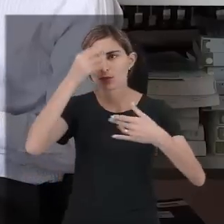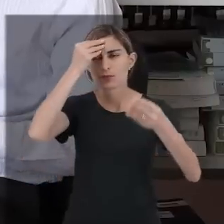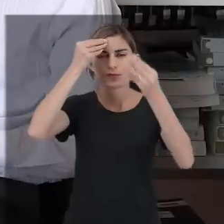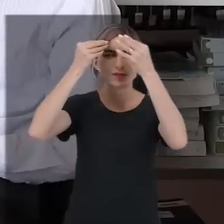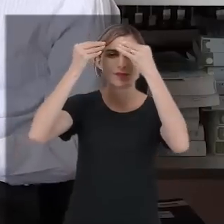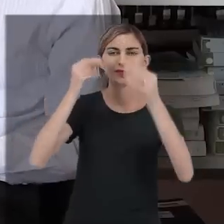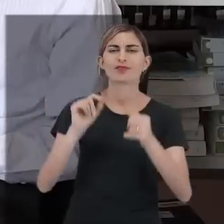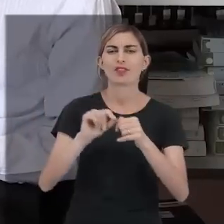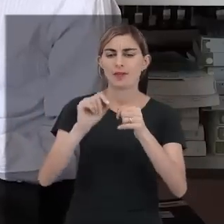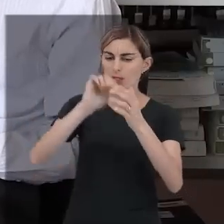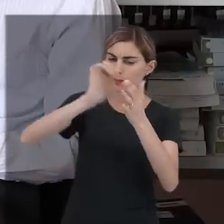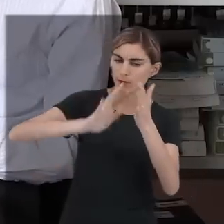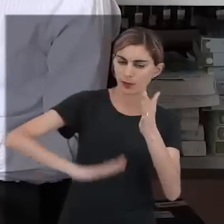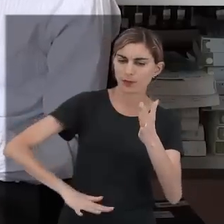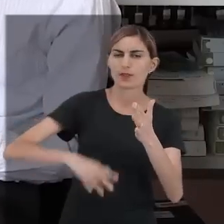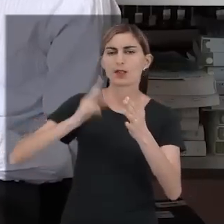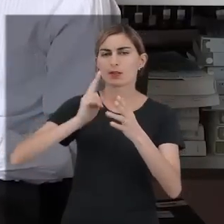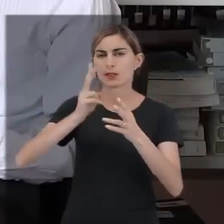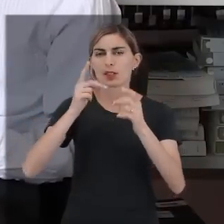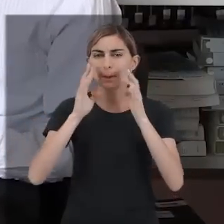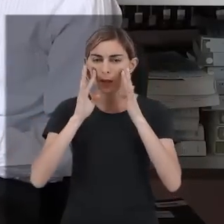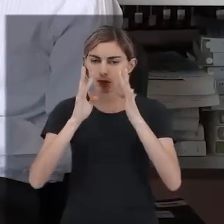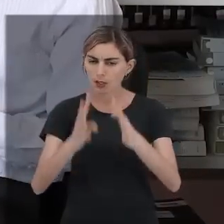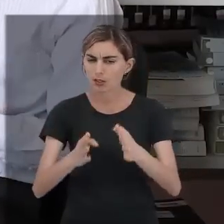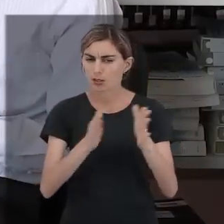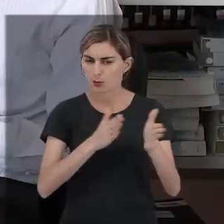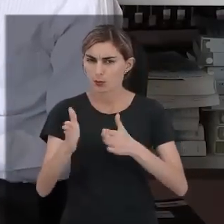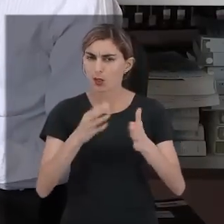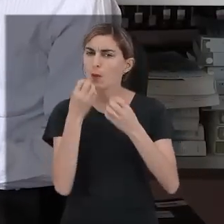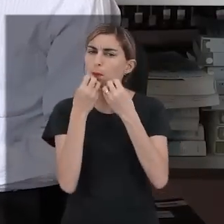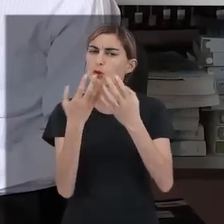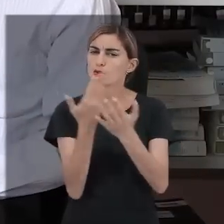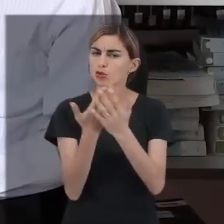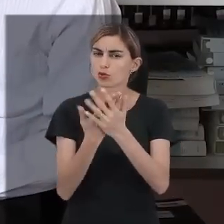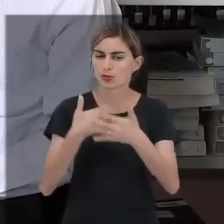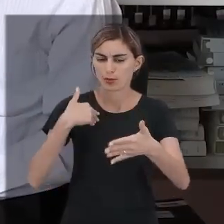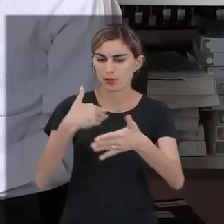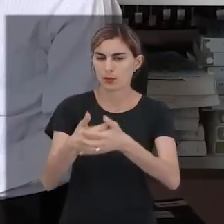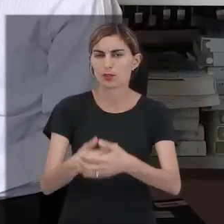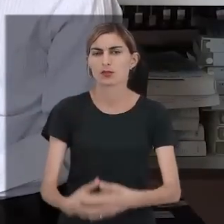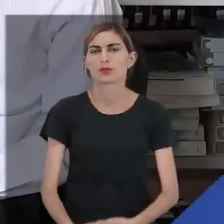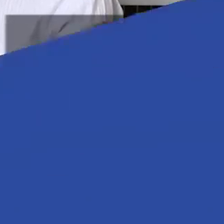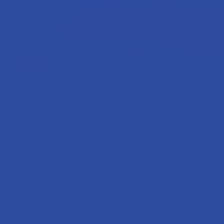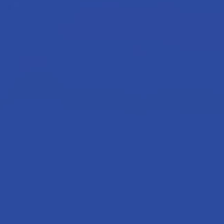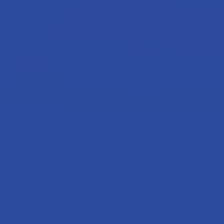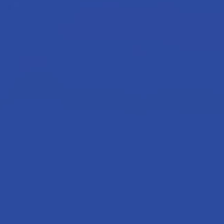Faça as atividades, fique sempre atento ao prazo. Bons estudos e até a próxima!